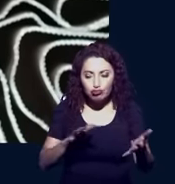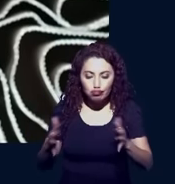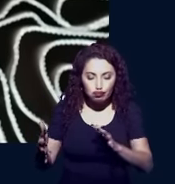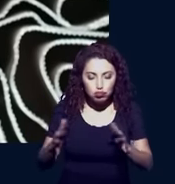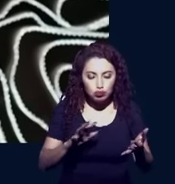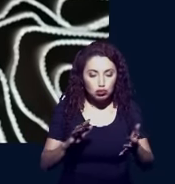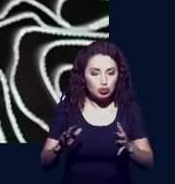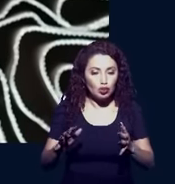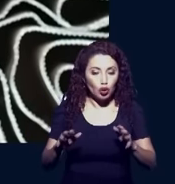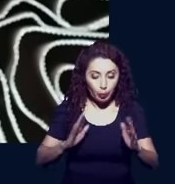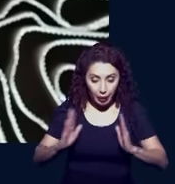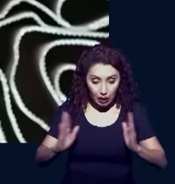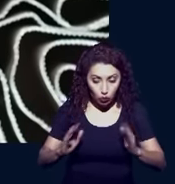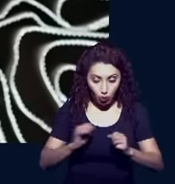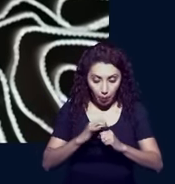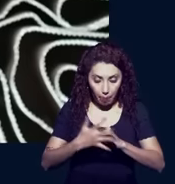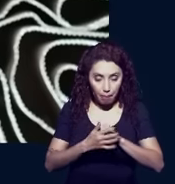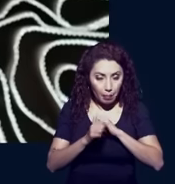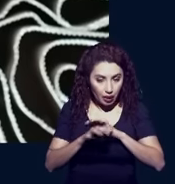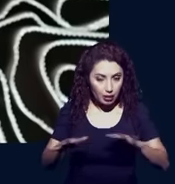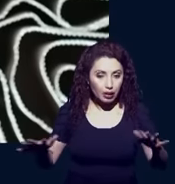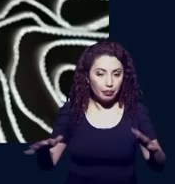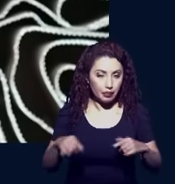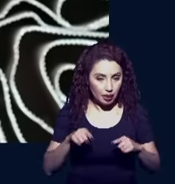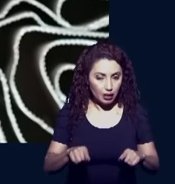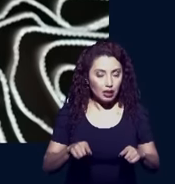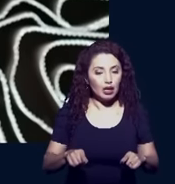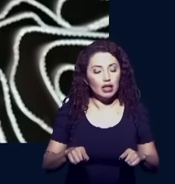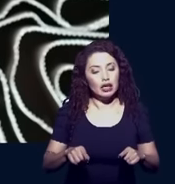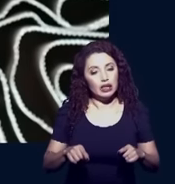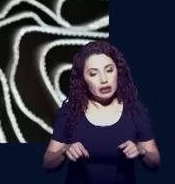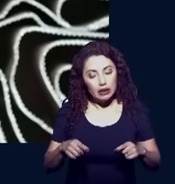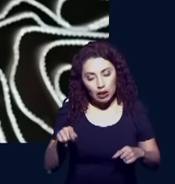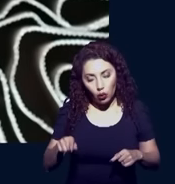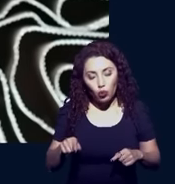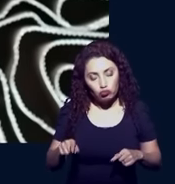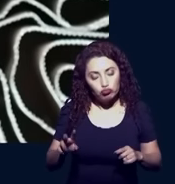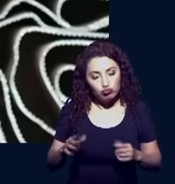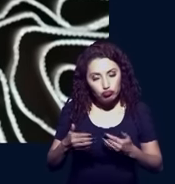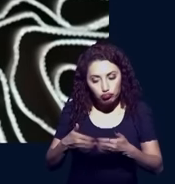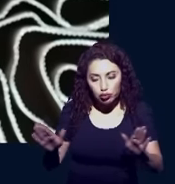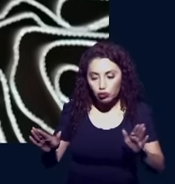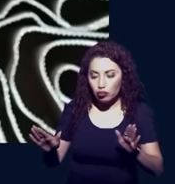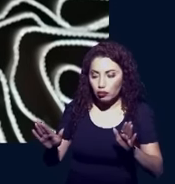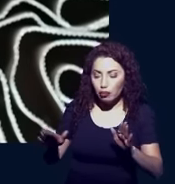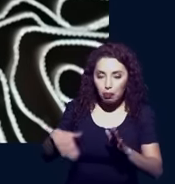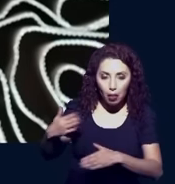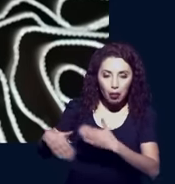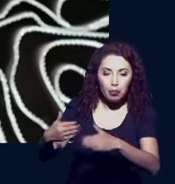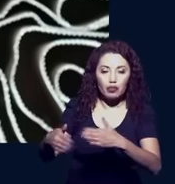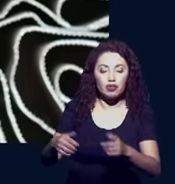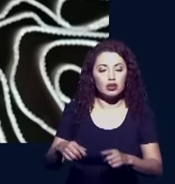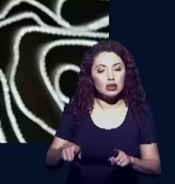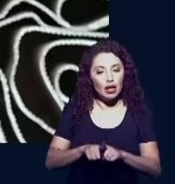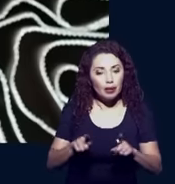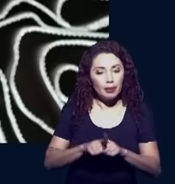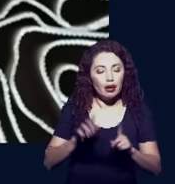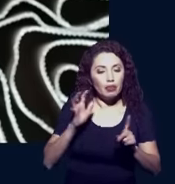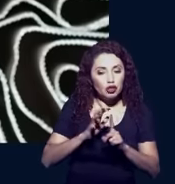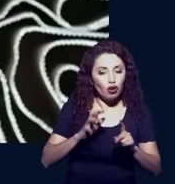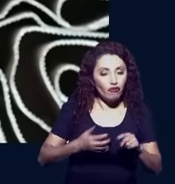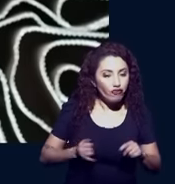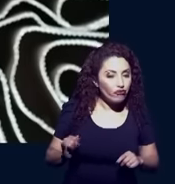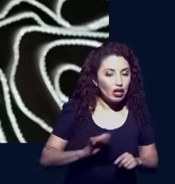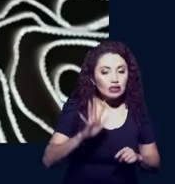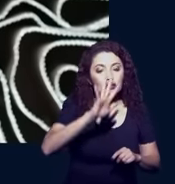deslocamentos econômicos importantes desr de cadeias produtivas de maneira determinante pressões inflacionárias que nós não vios há